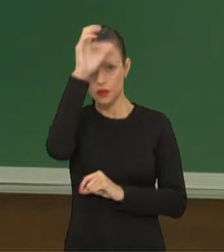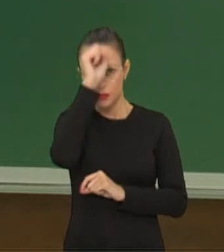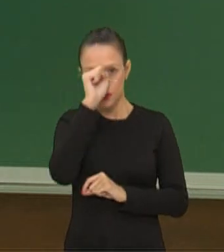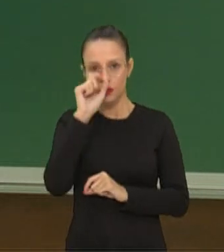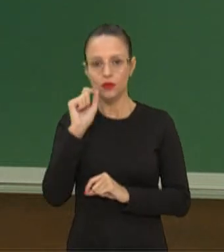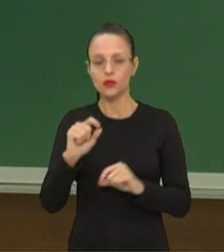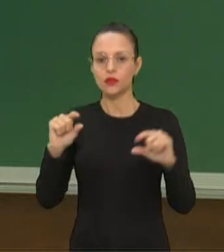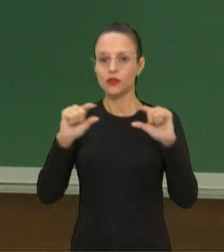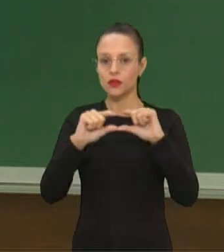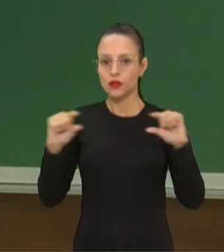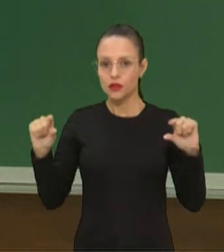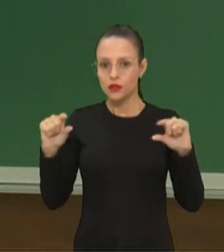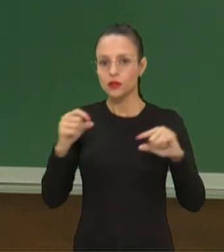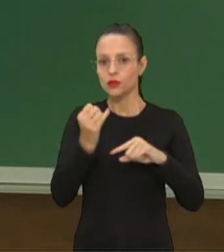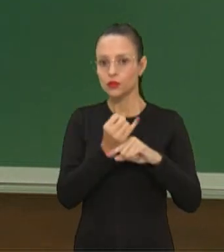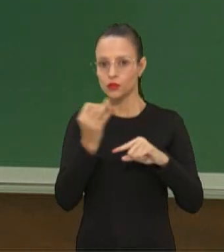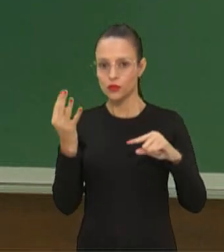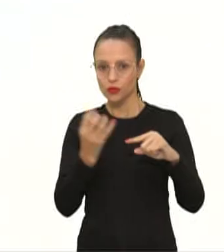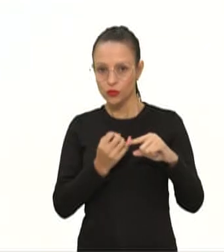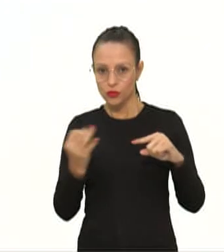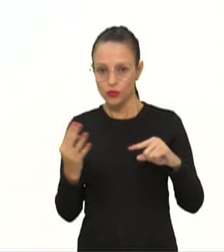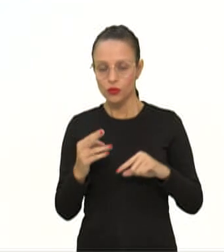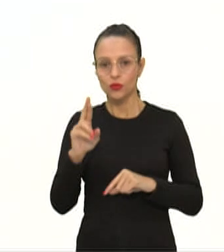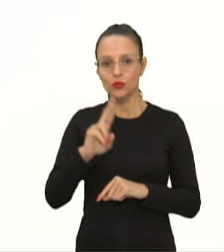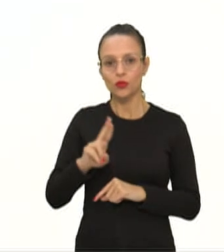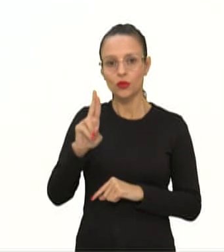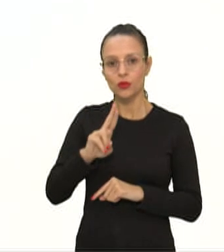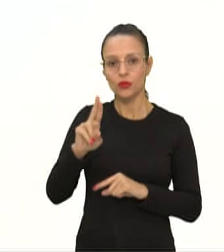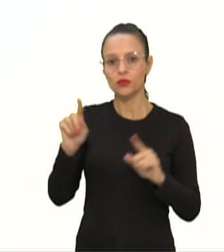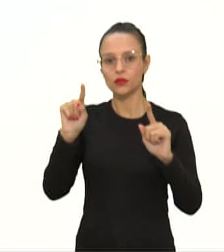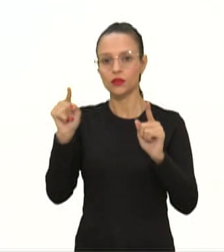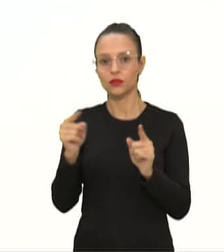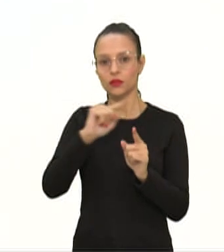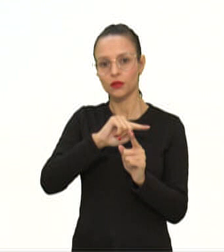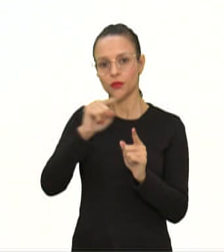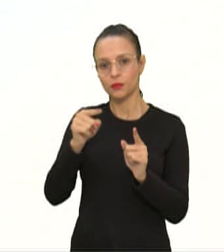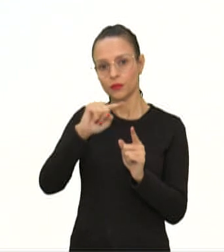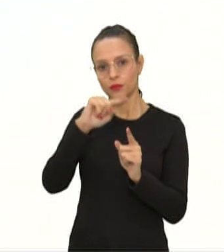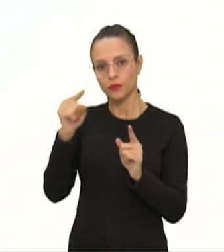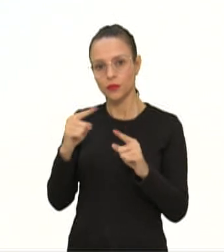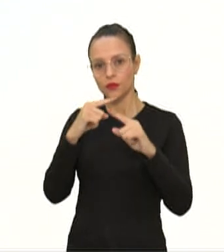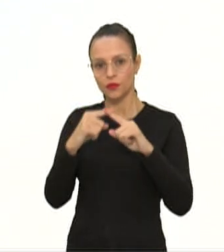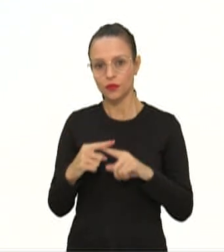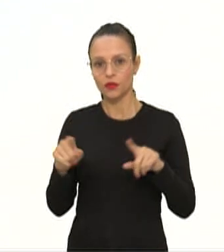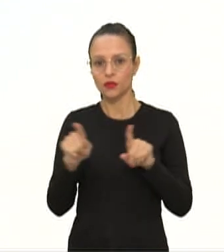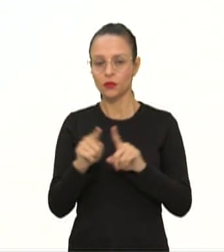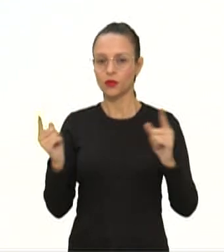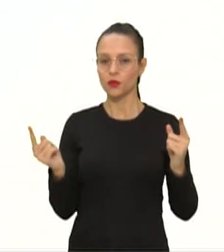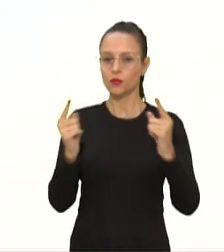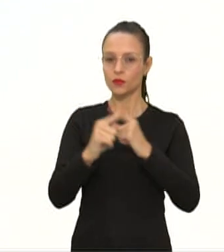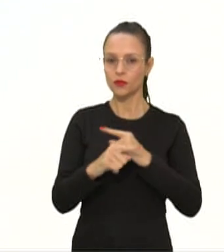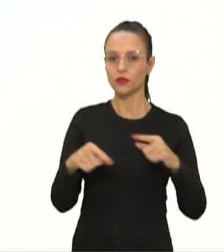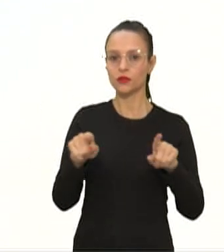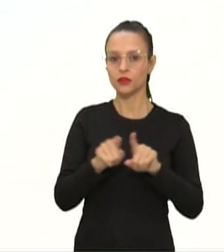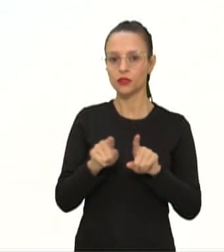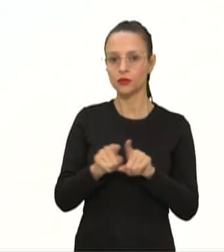resolvemos equações com coeficientes fracionários, usando propriedade distributiva, usando operação inversa,